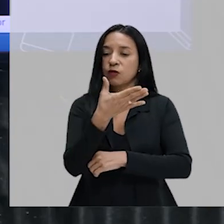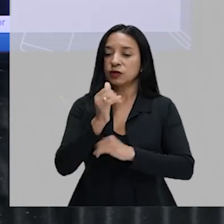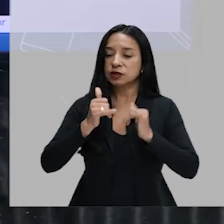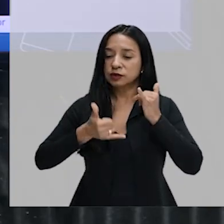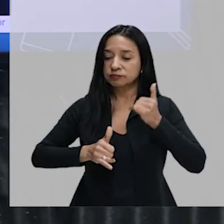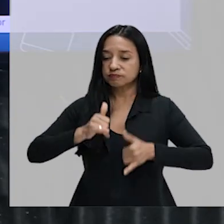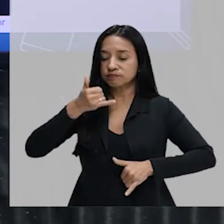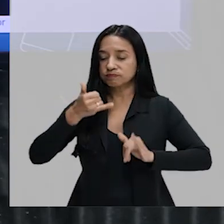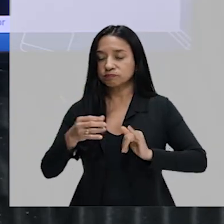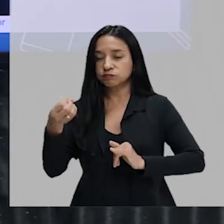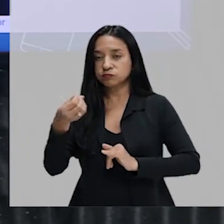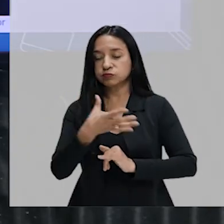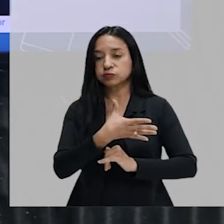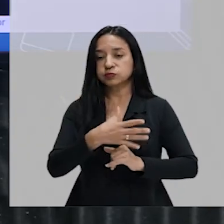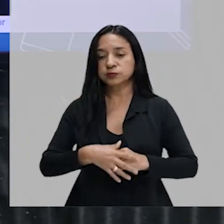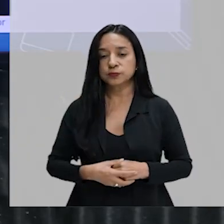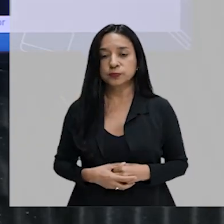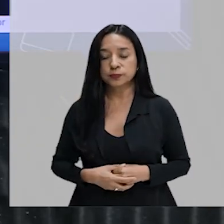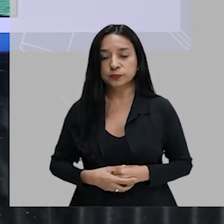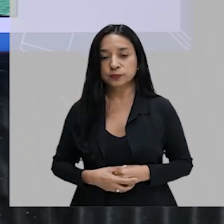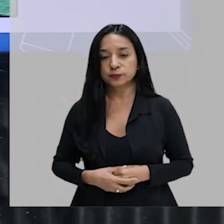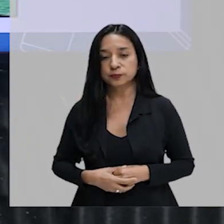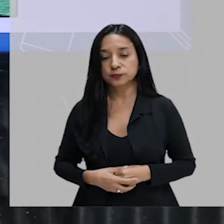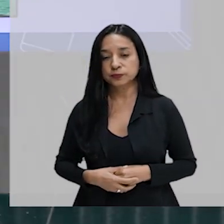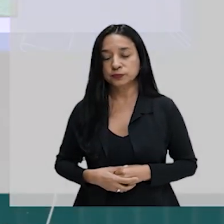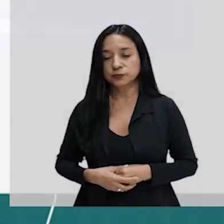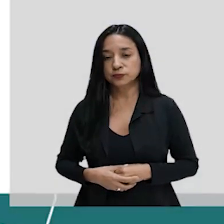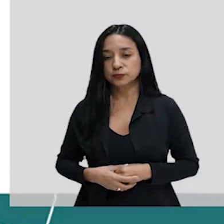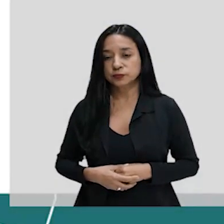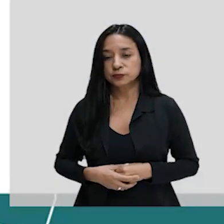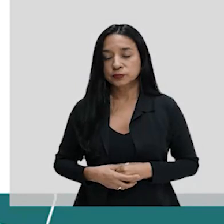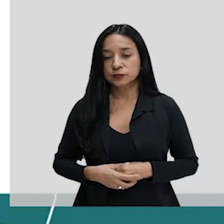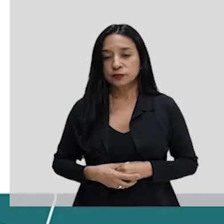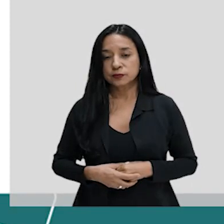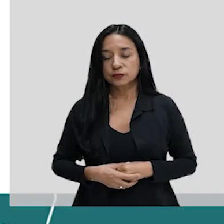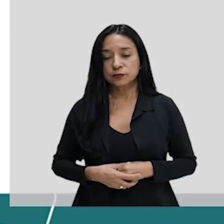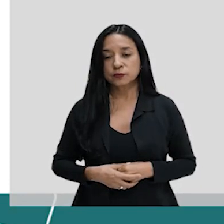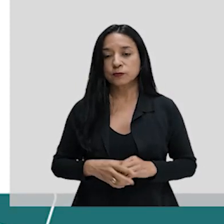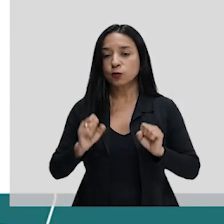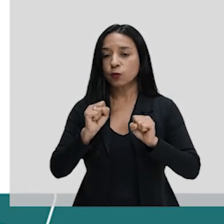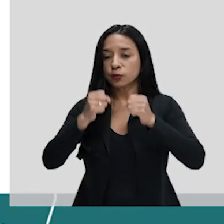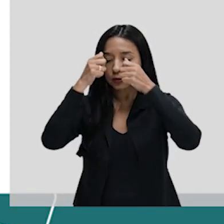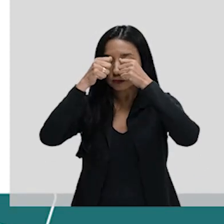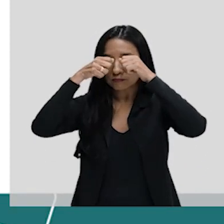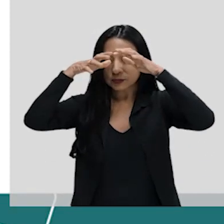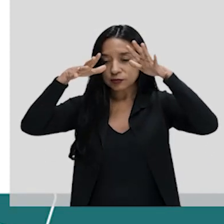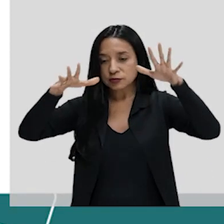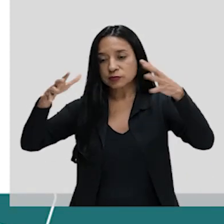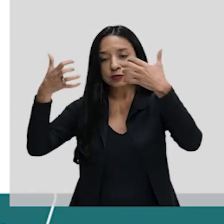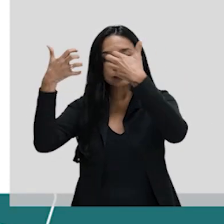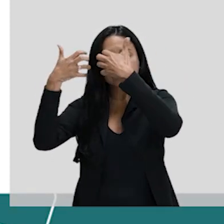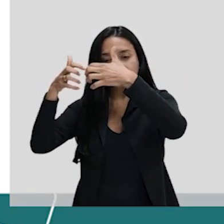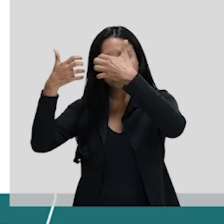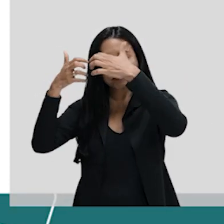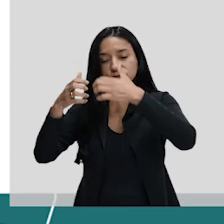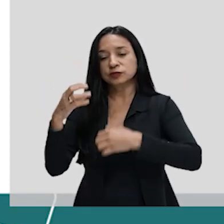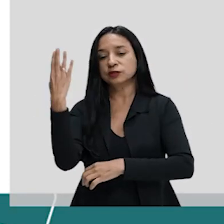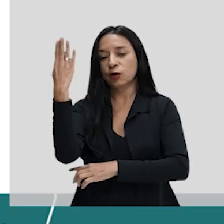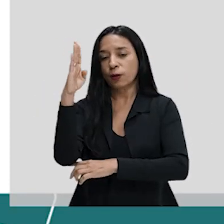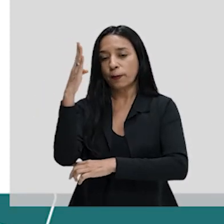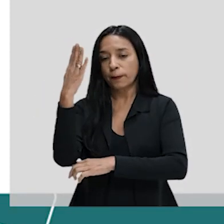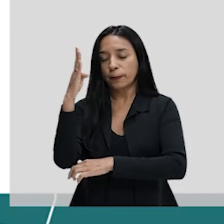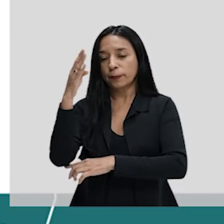testes, vários exames que já foram feitos aí relacionados quando o indivíduo ele abraça alguém que ele ama, quando ele abraça